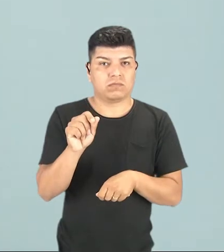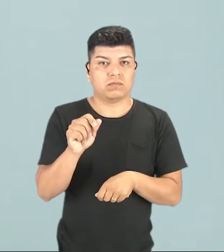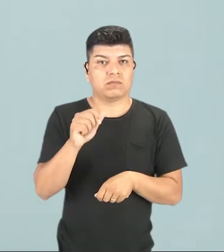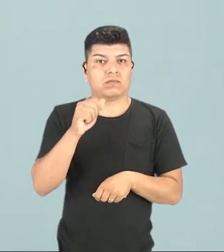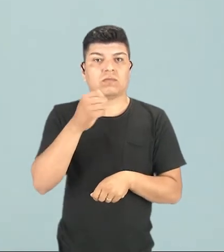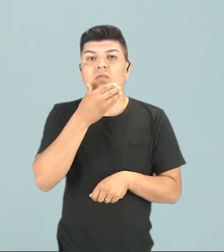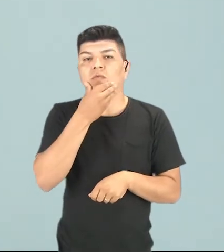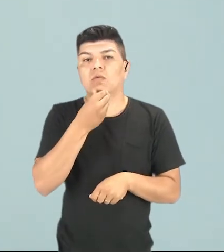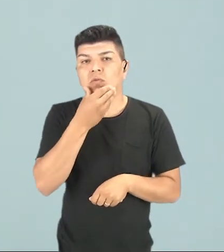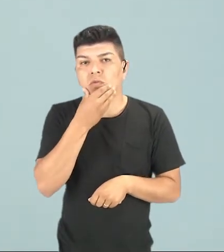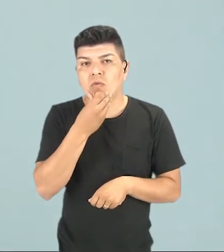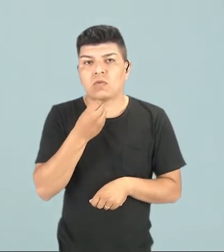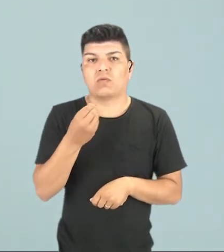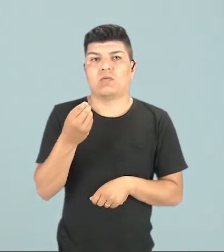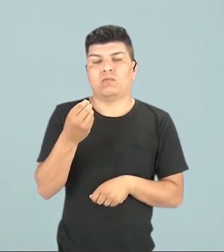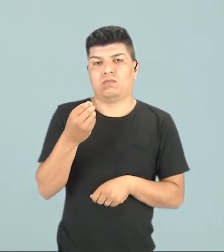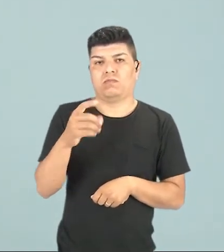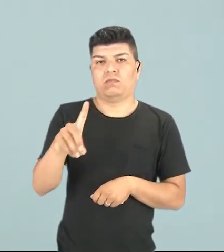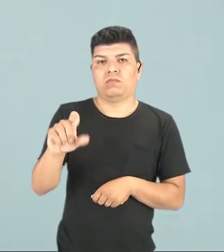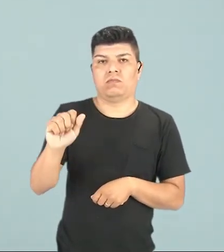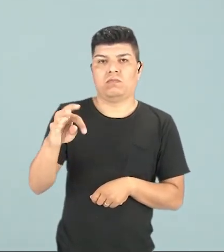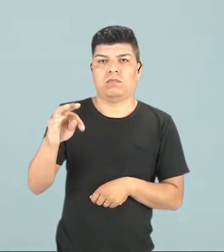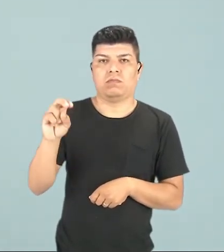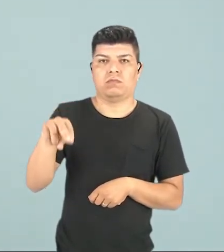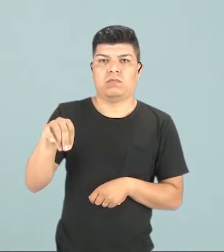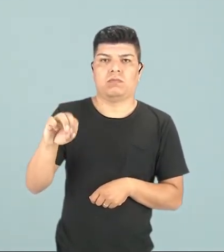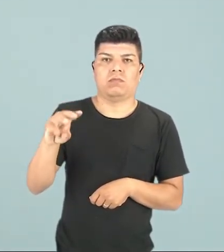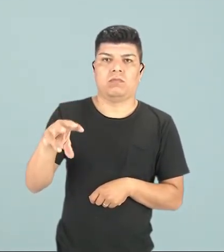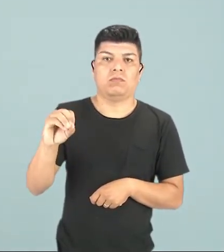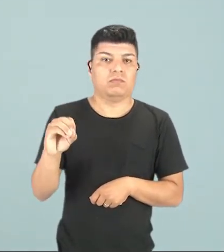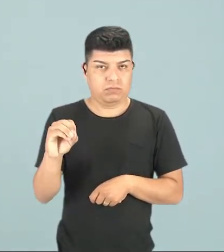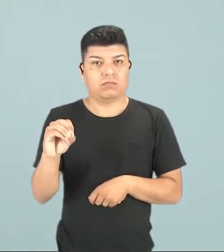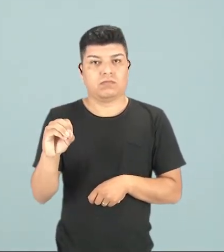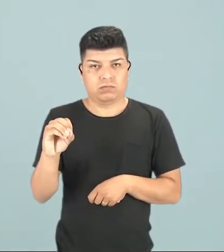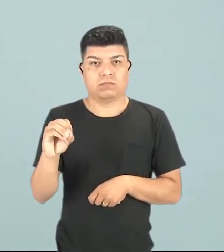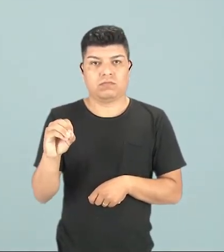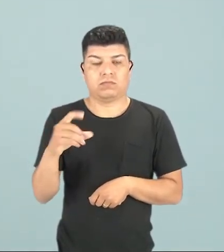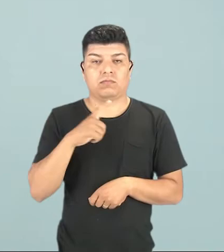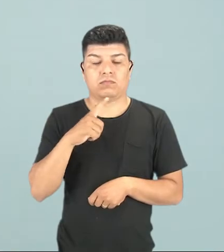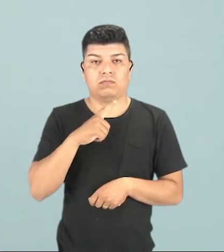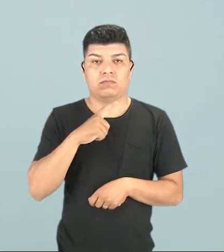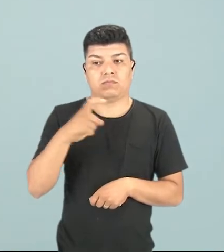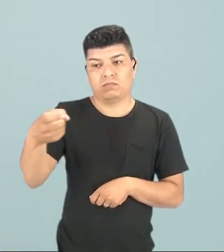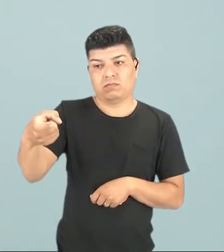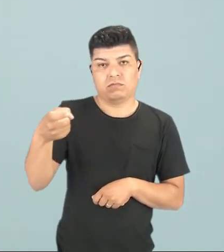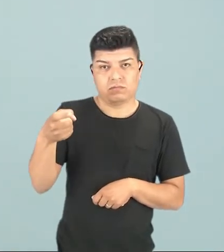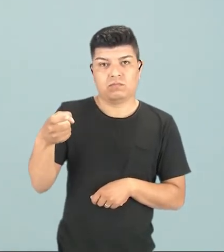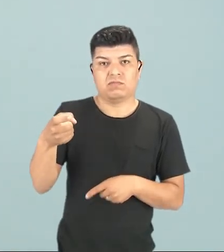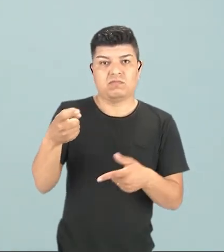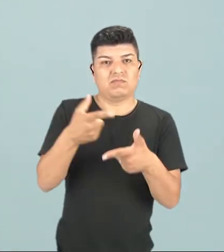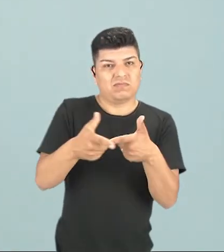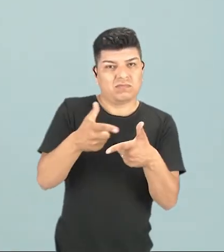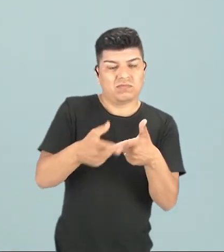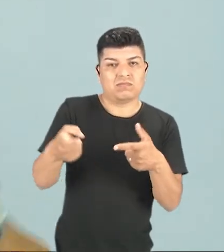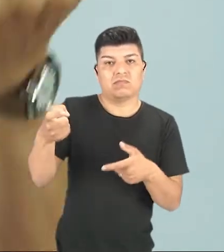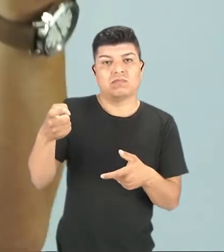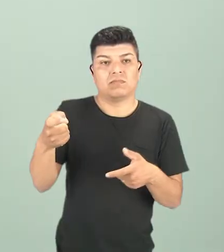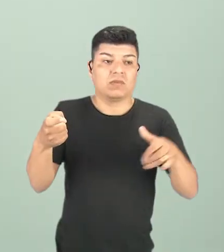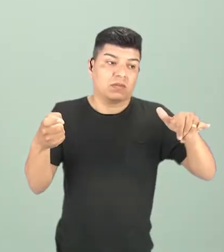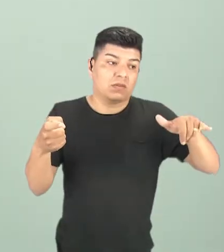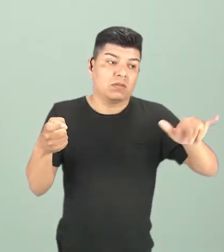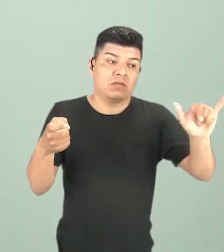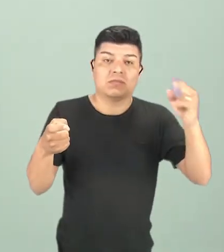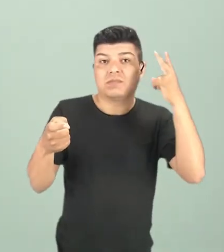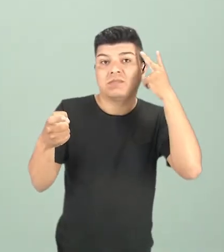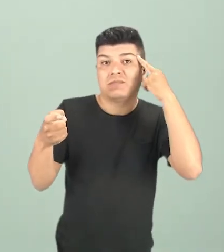ter um homem daltônico, porque ele vai herdar o X recessivo daltônico com problema e ele vai ter